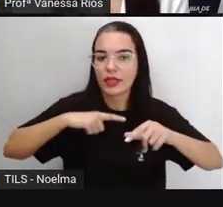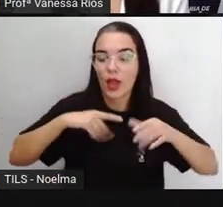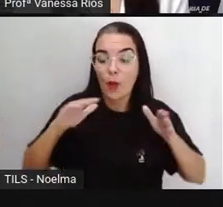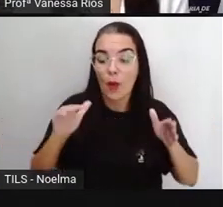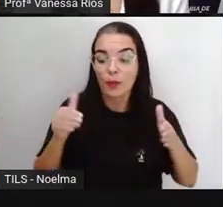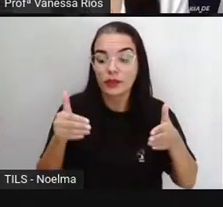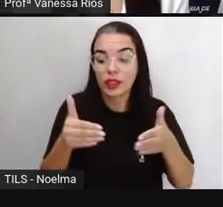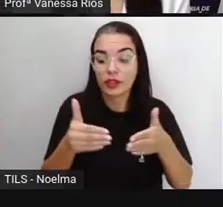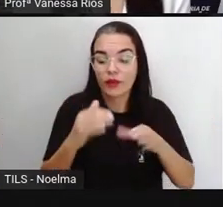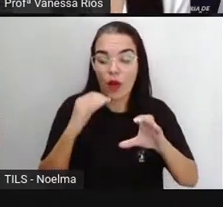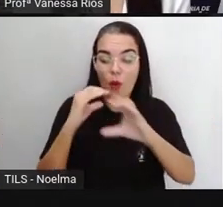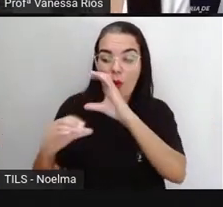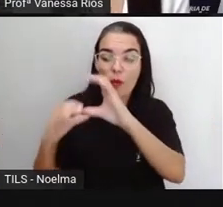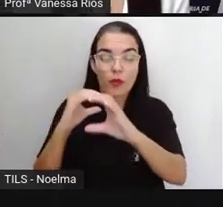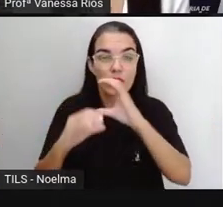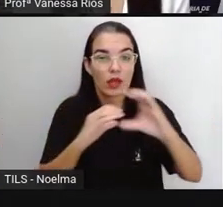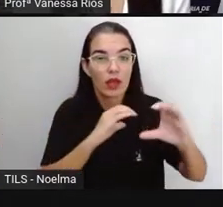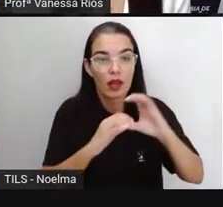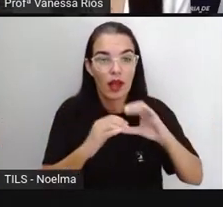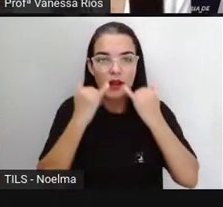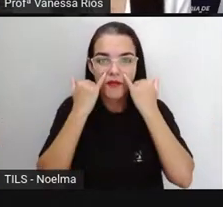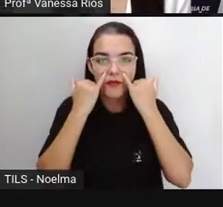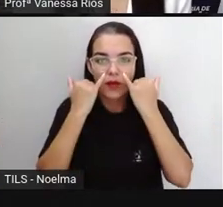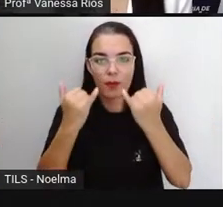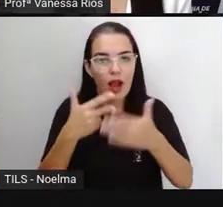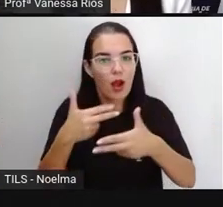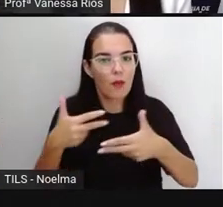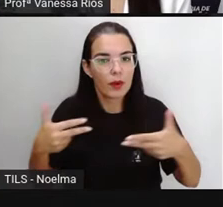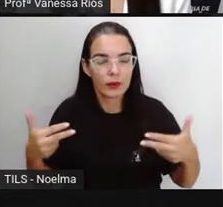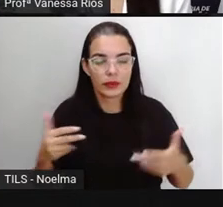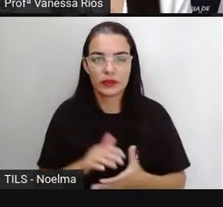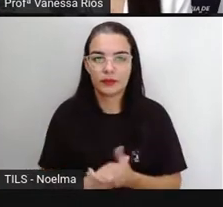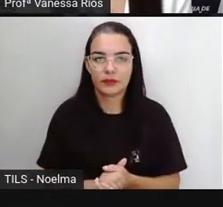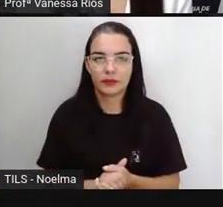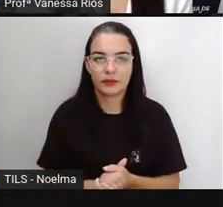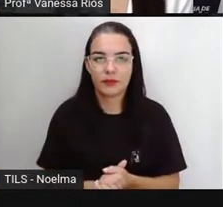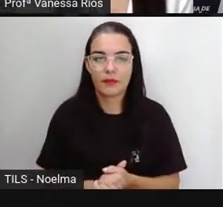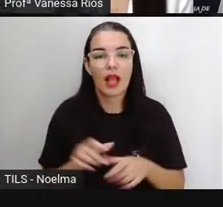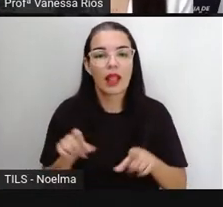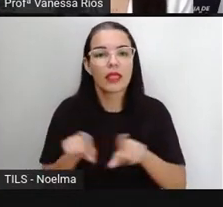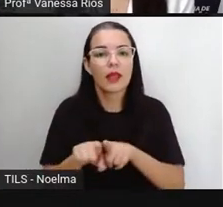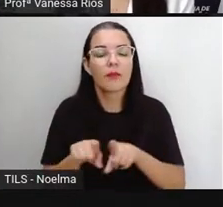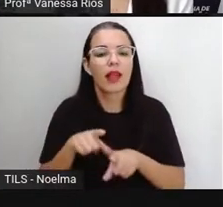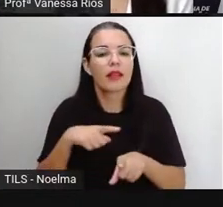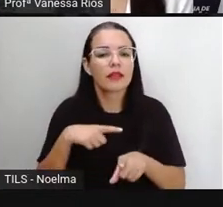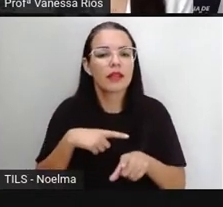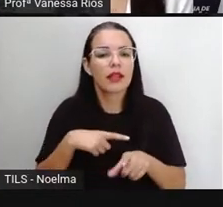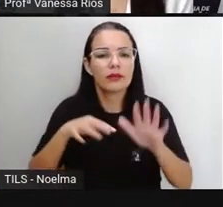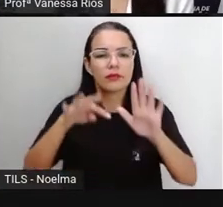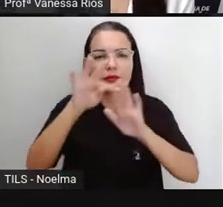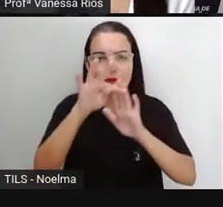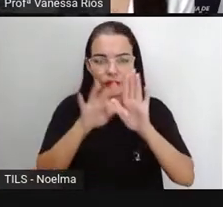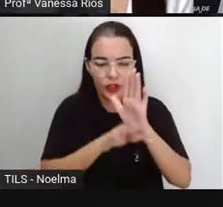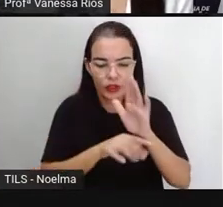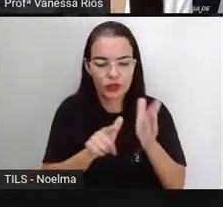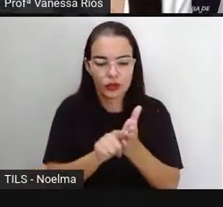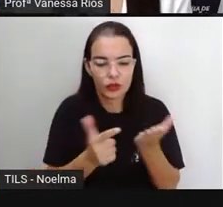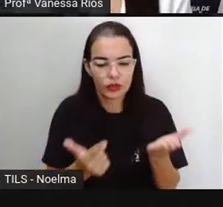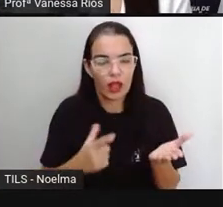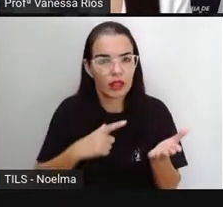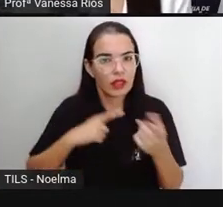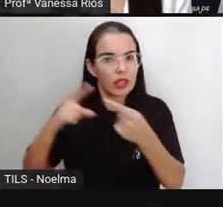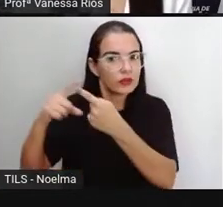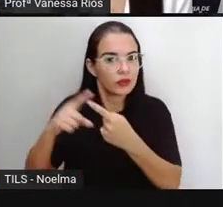informar sobre algo. E aí a gente já viu que entre os textos jornalísticos existem vários